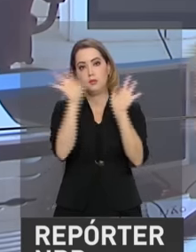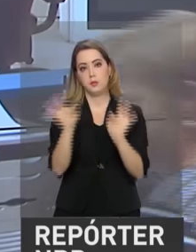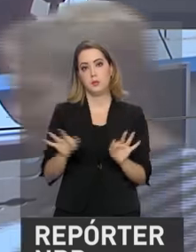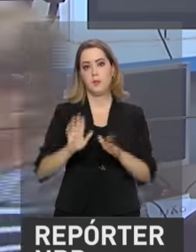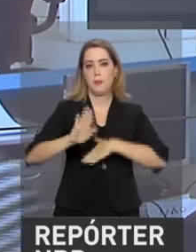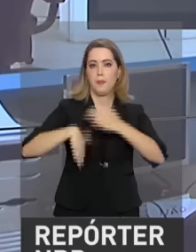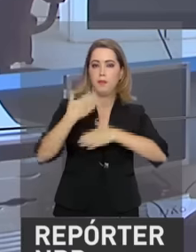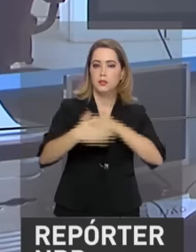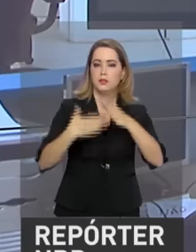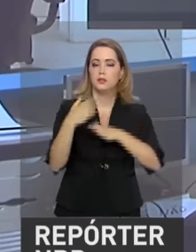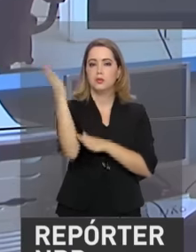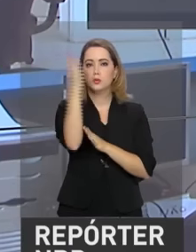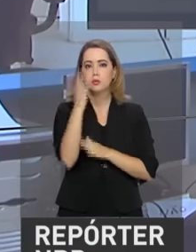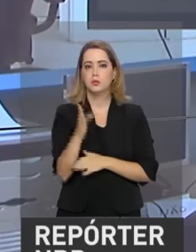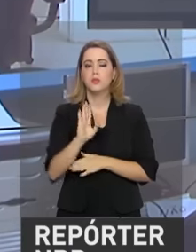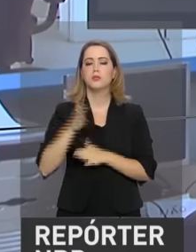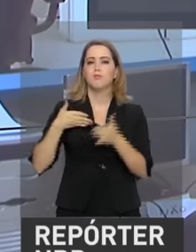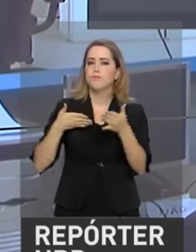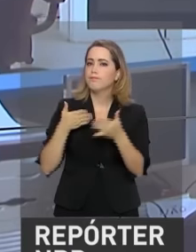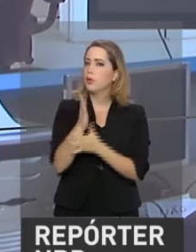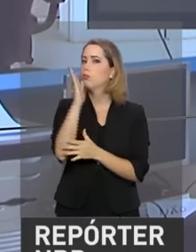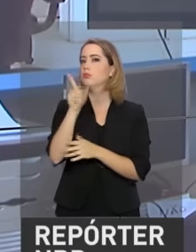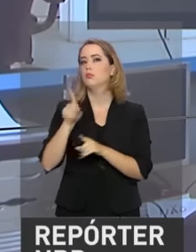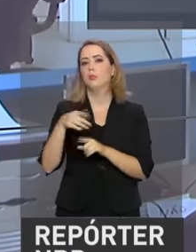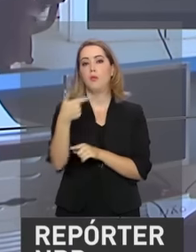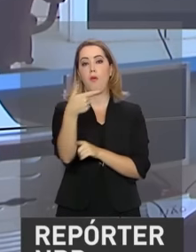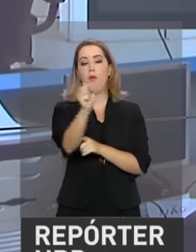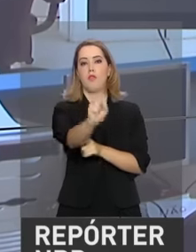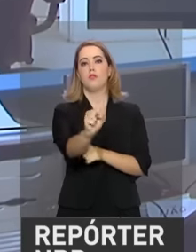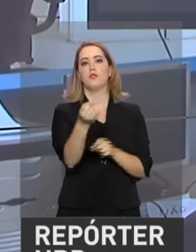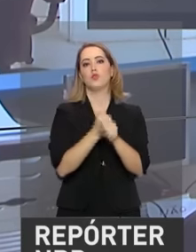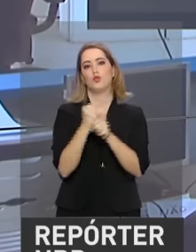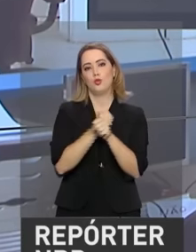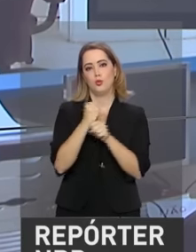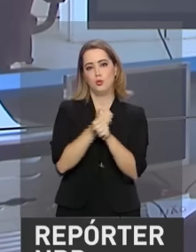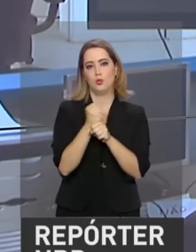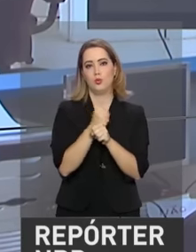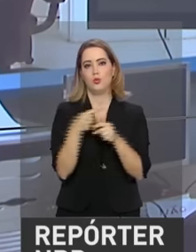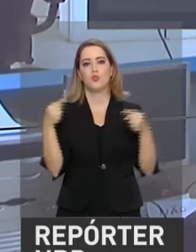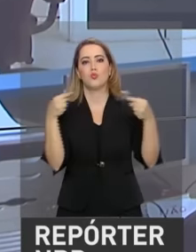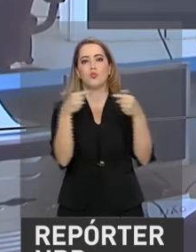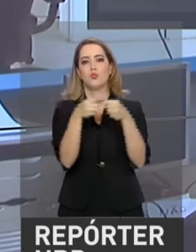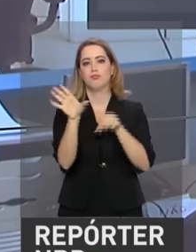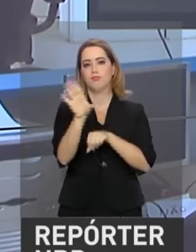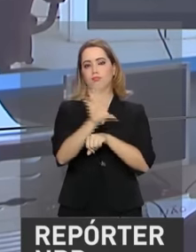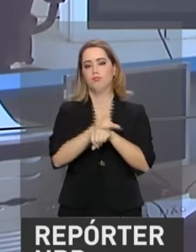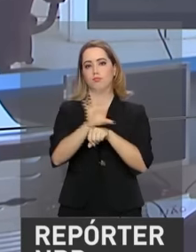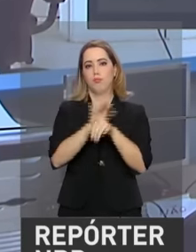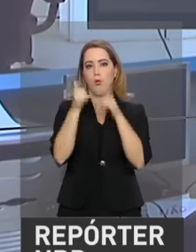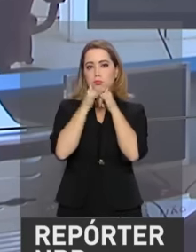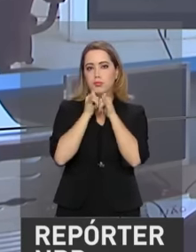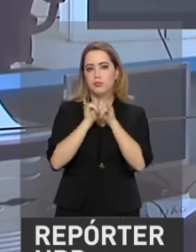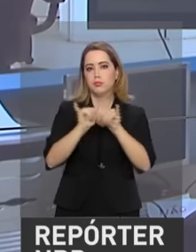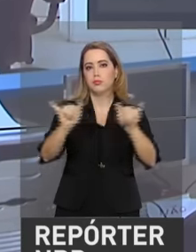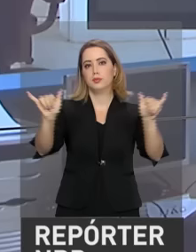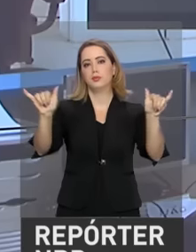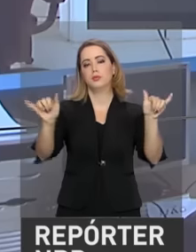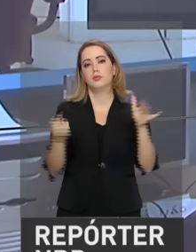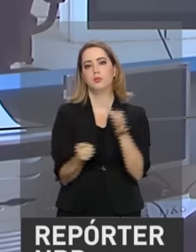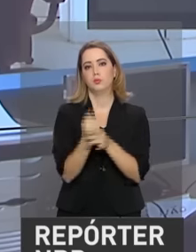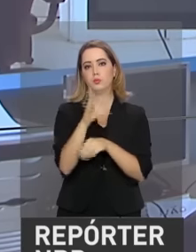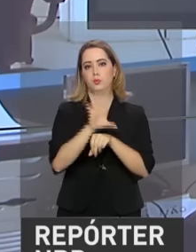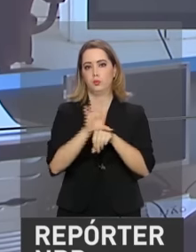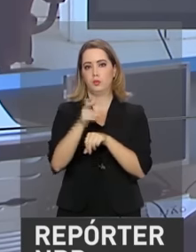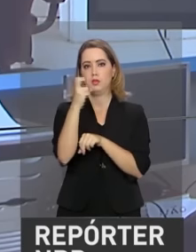quais o Brasil passa e já passou nos últimos 28 anos, período que coincide com a promulgação da atual Constituição, promulgada